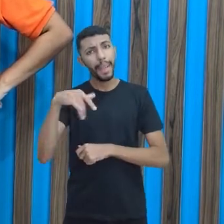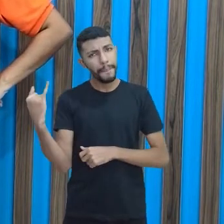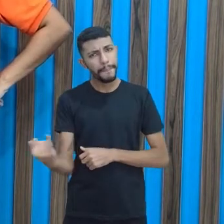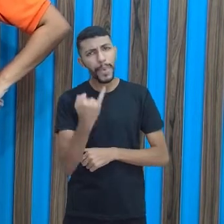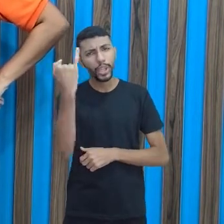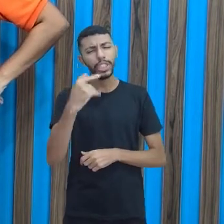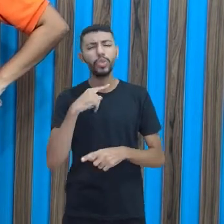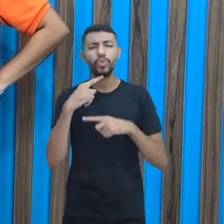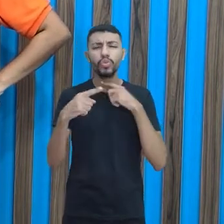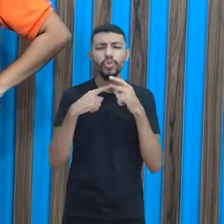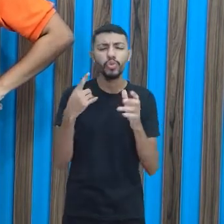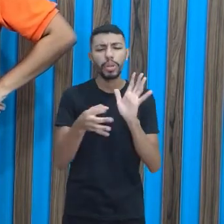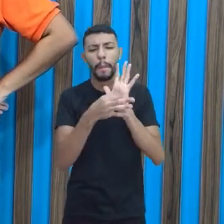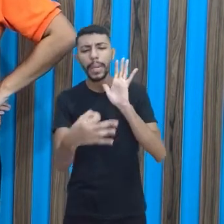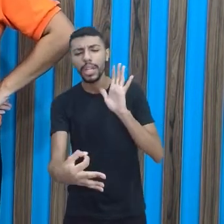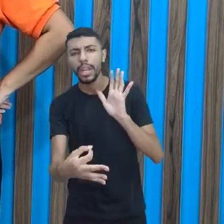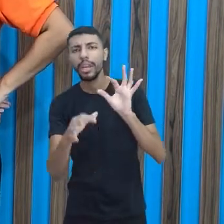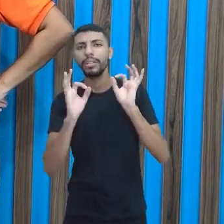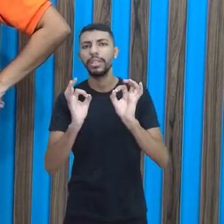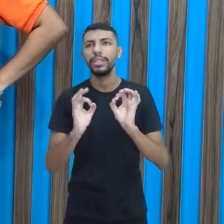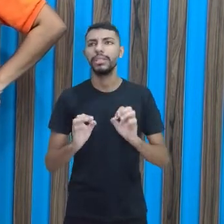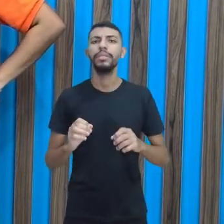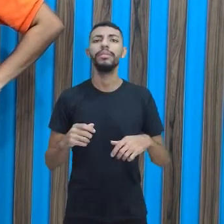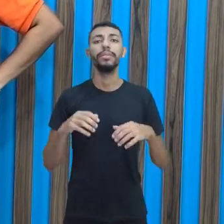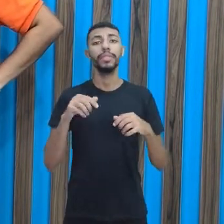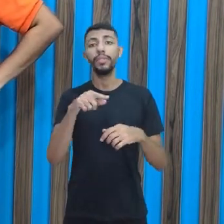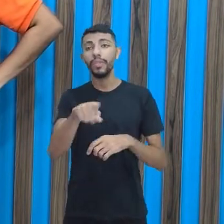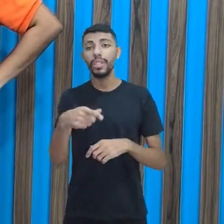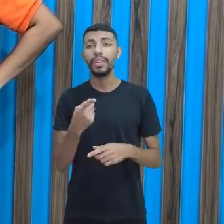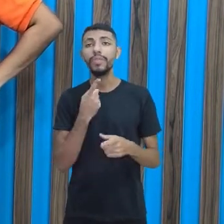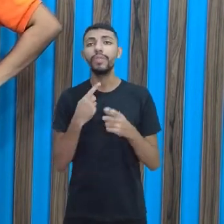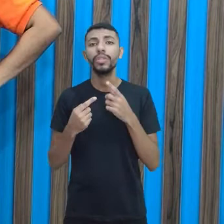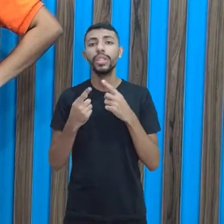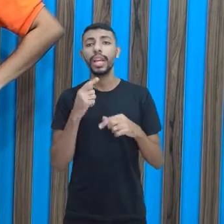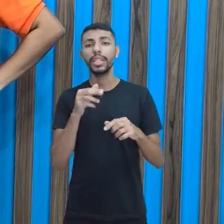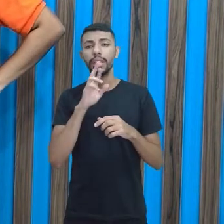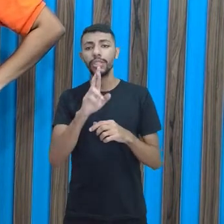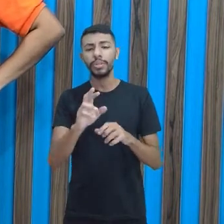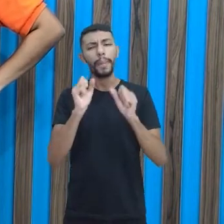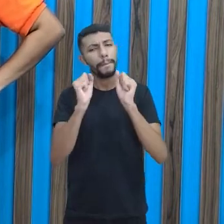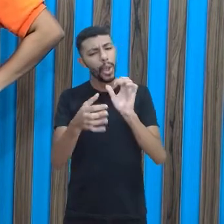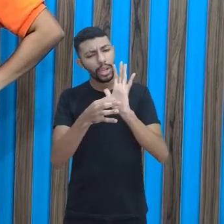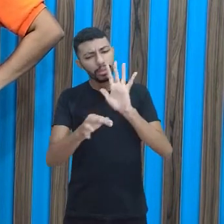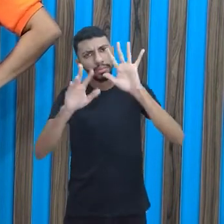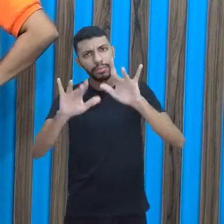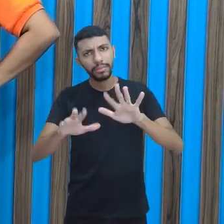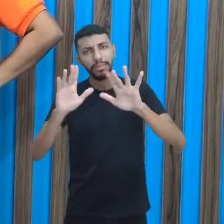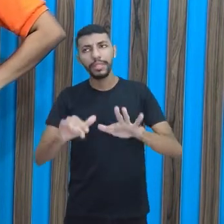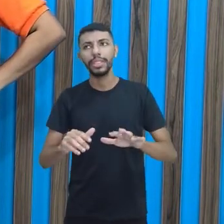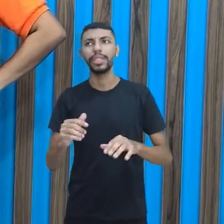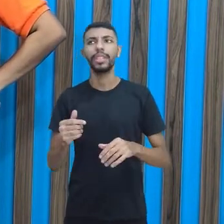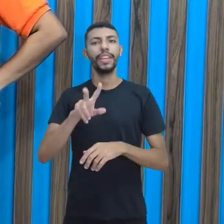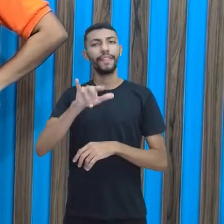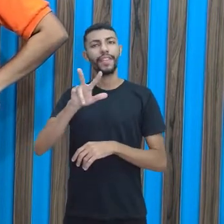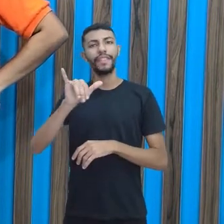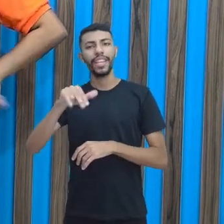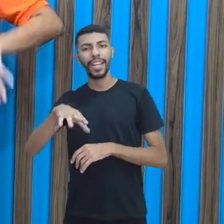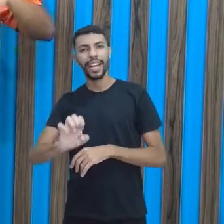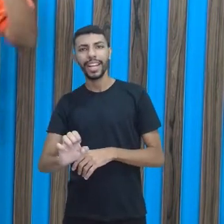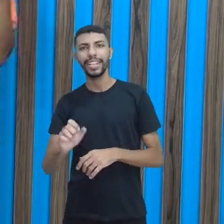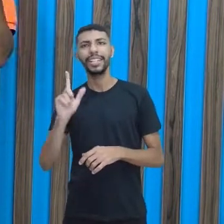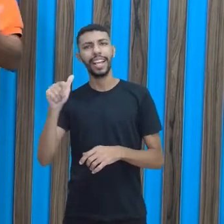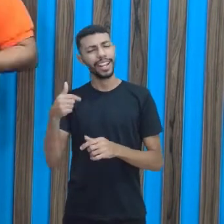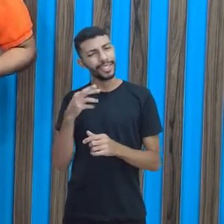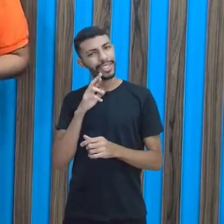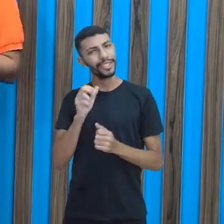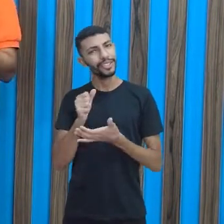dúvida, algum comentário, se eu fizer alguma pergunta e vocês quiserem responder, joga lá no chat, que eu juro que Vivi é adorável. Certo? E como ela